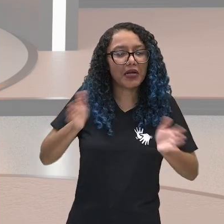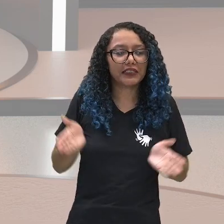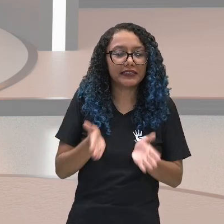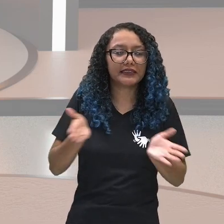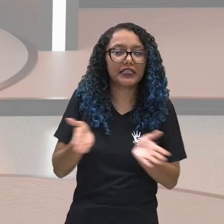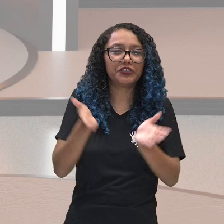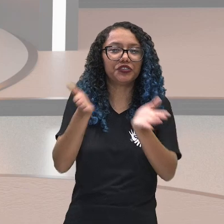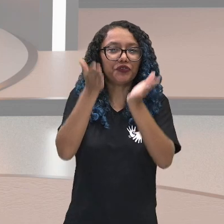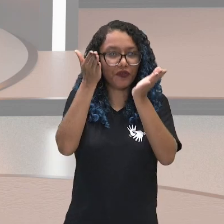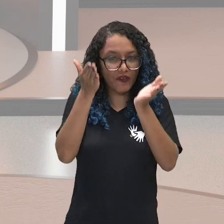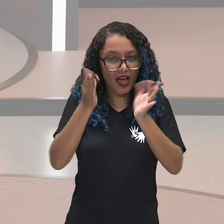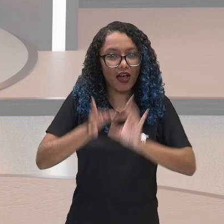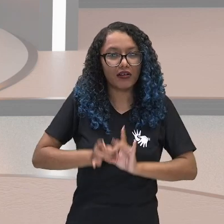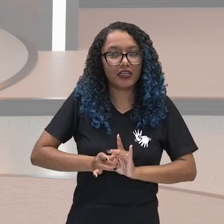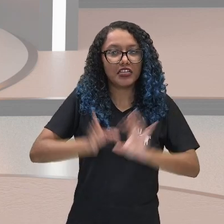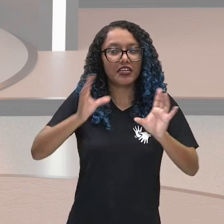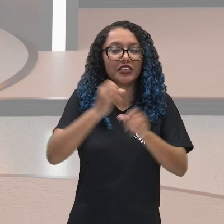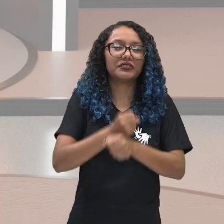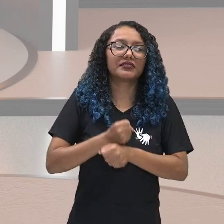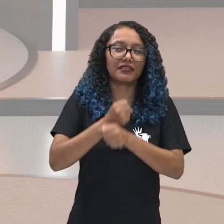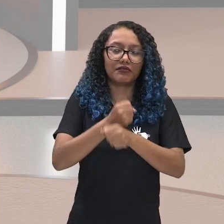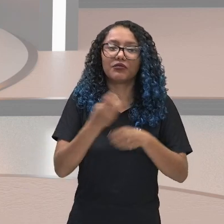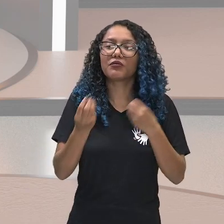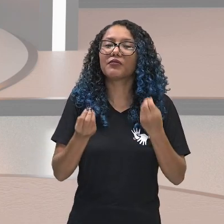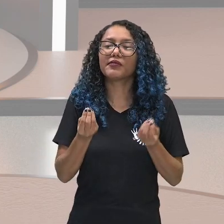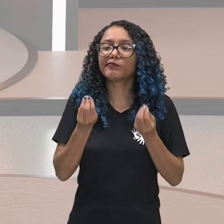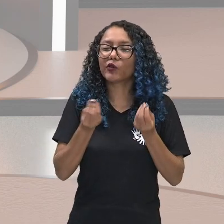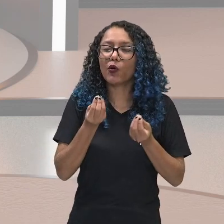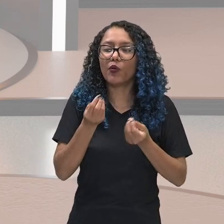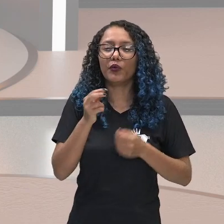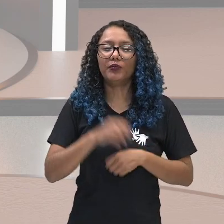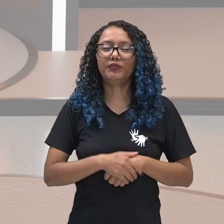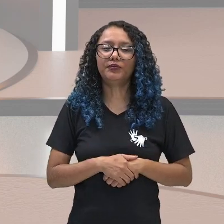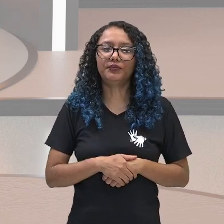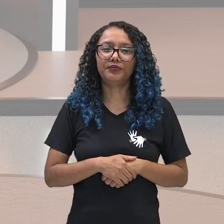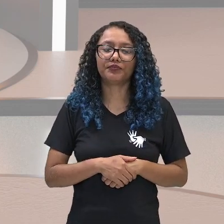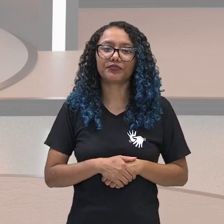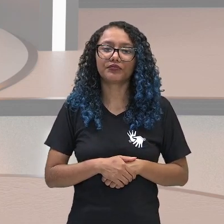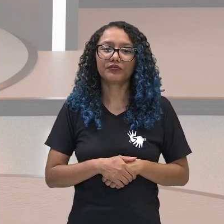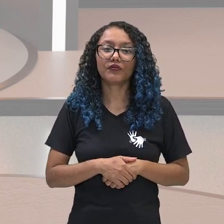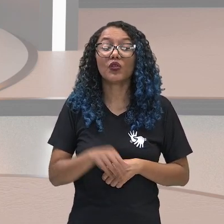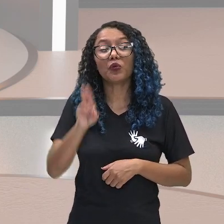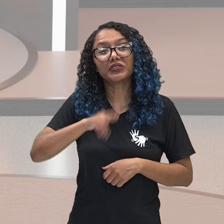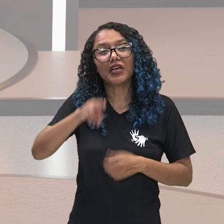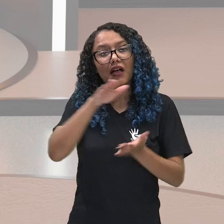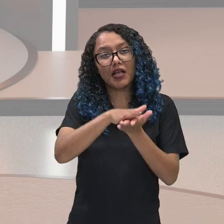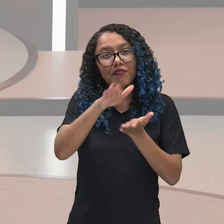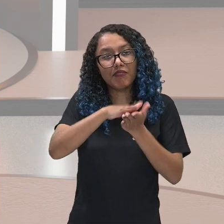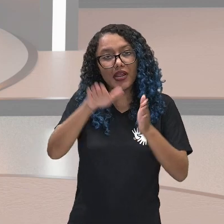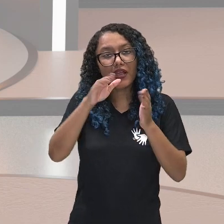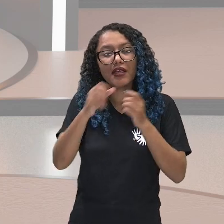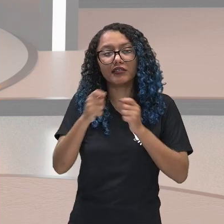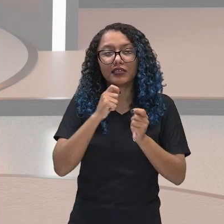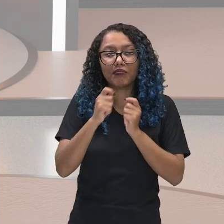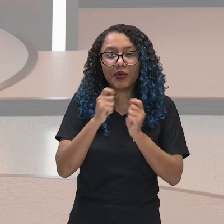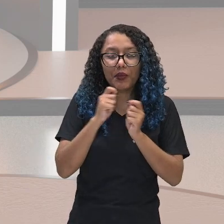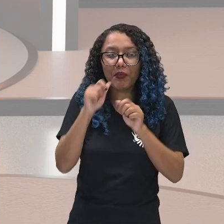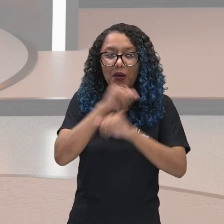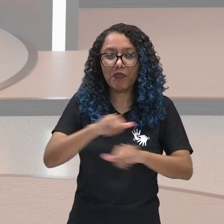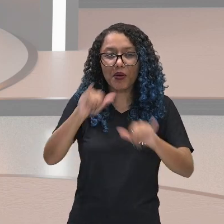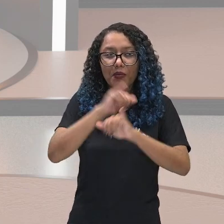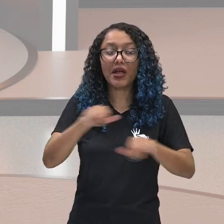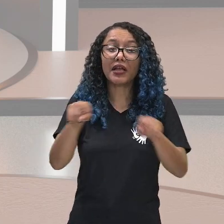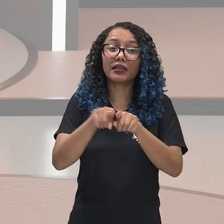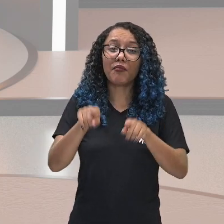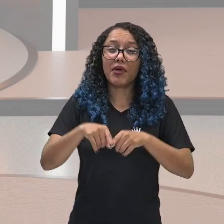esse processo, né, de divulgar através da imprensa, de começar então aí, não é mesmo, a aderir